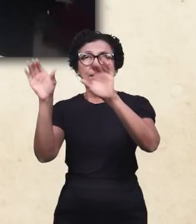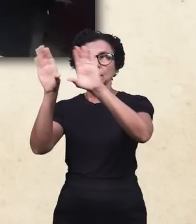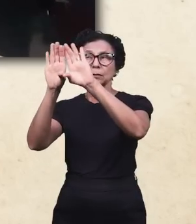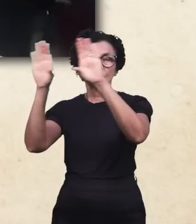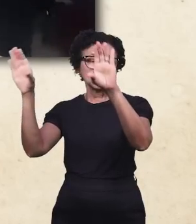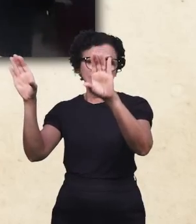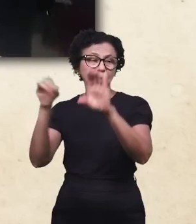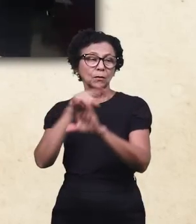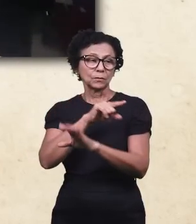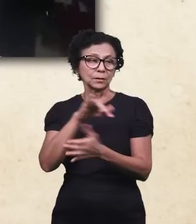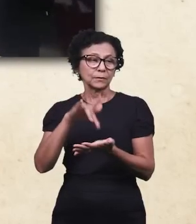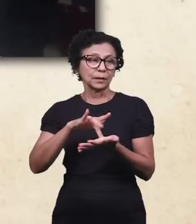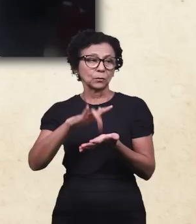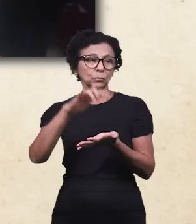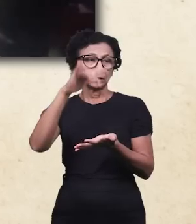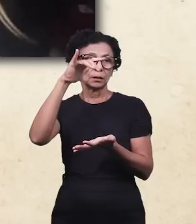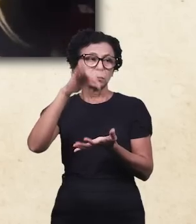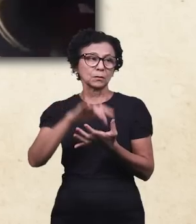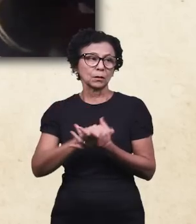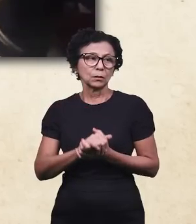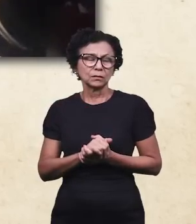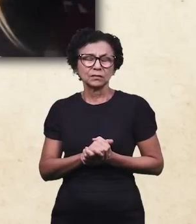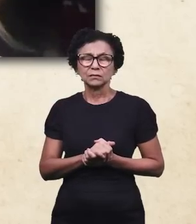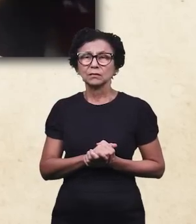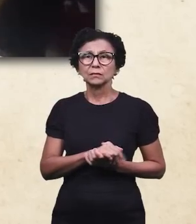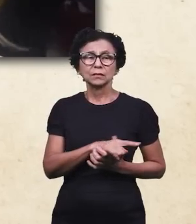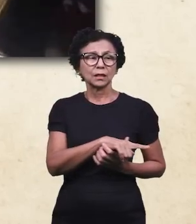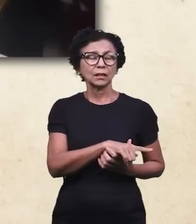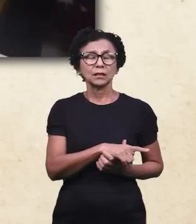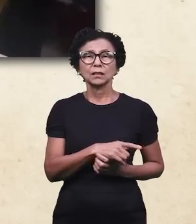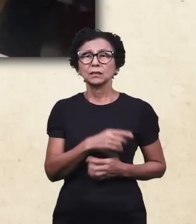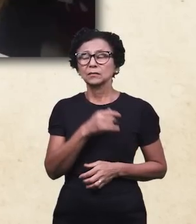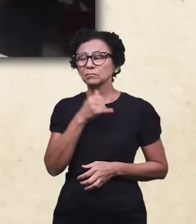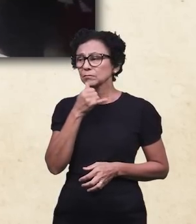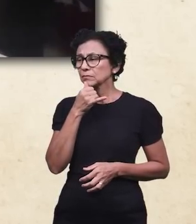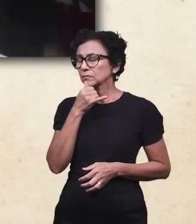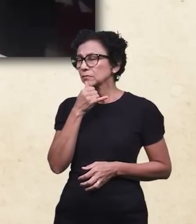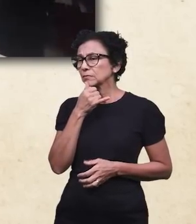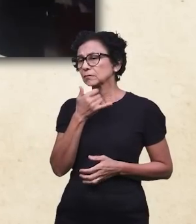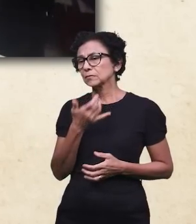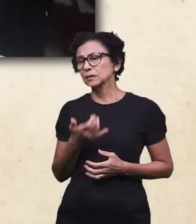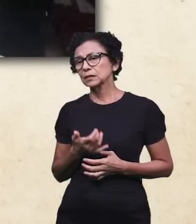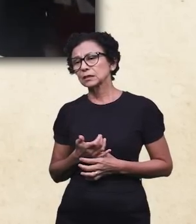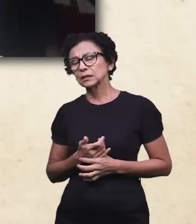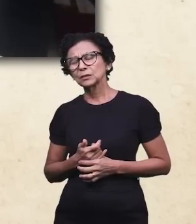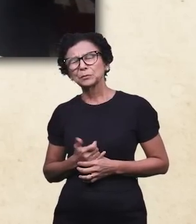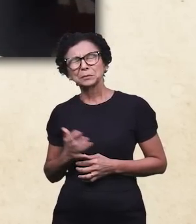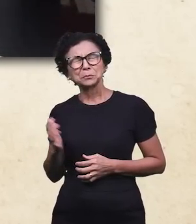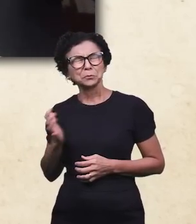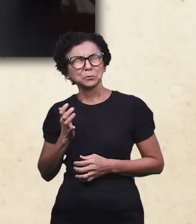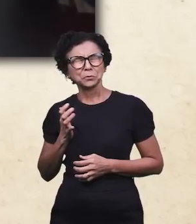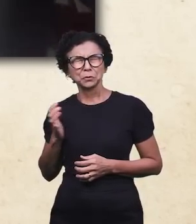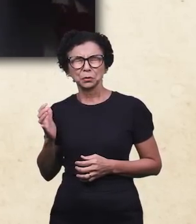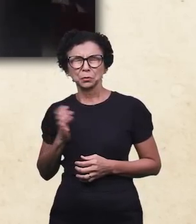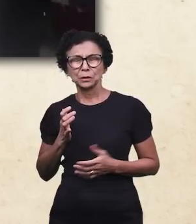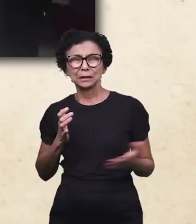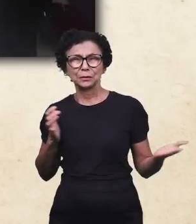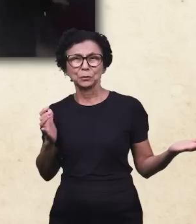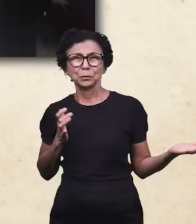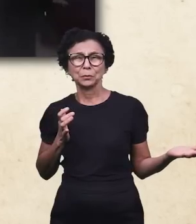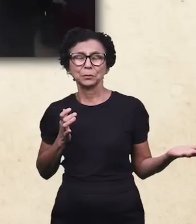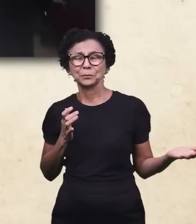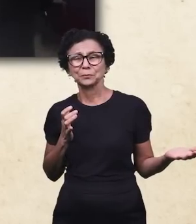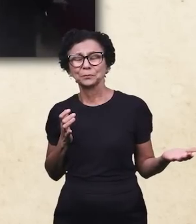ele afastou-se triste, porque ele tinha muitas riquezas. Mas nós jovens que